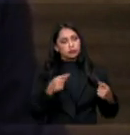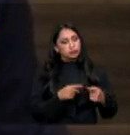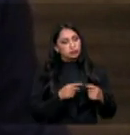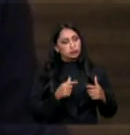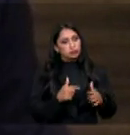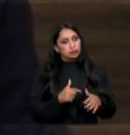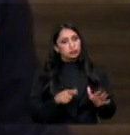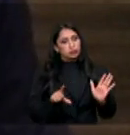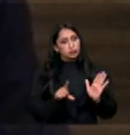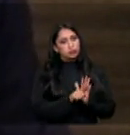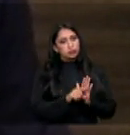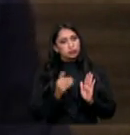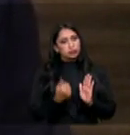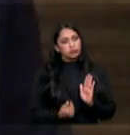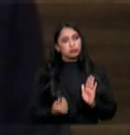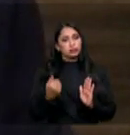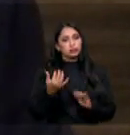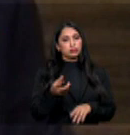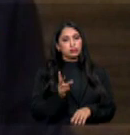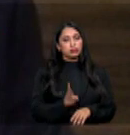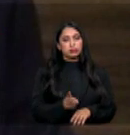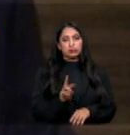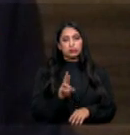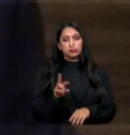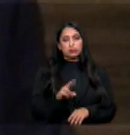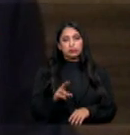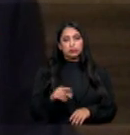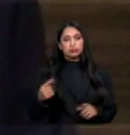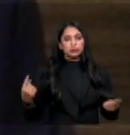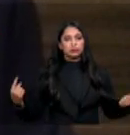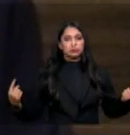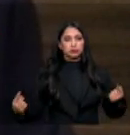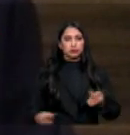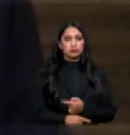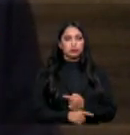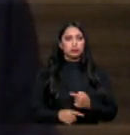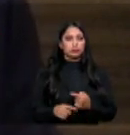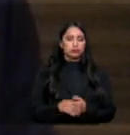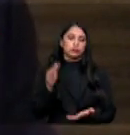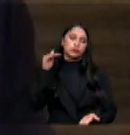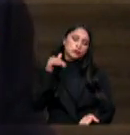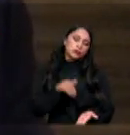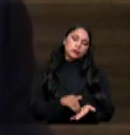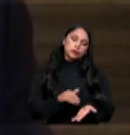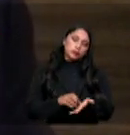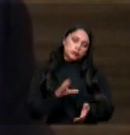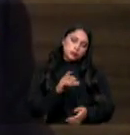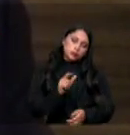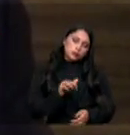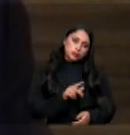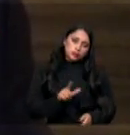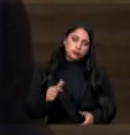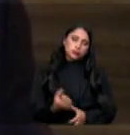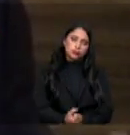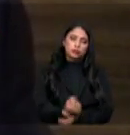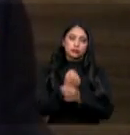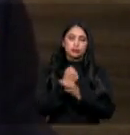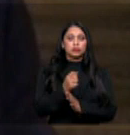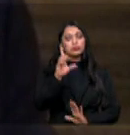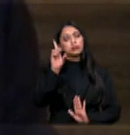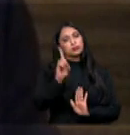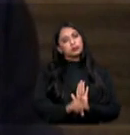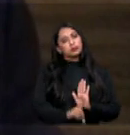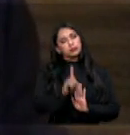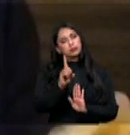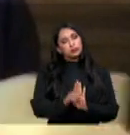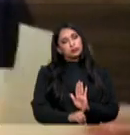legislado, sempre que não houver violação desse patamar mínimo civilizatório assegurado pelos direitos